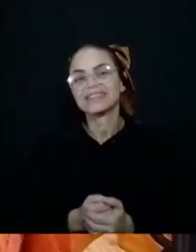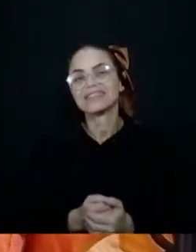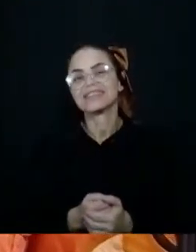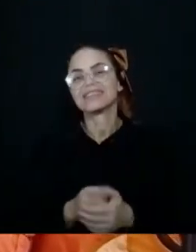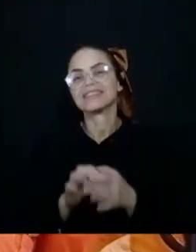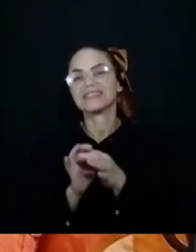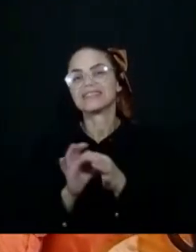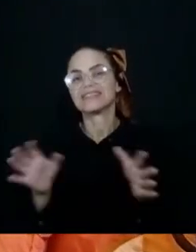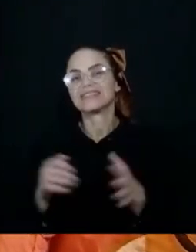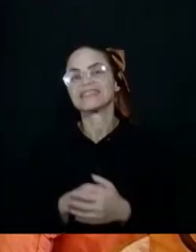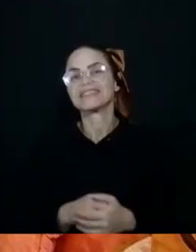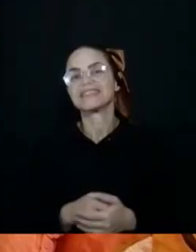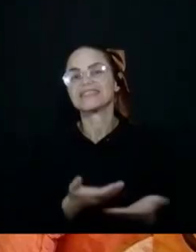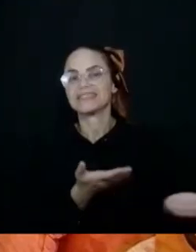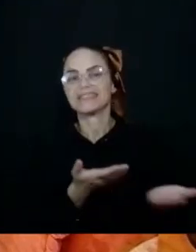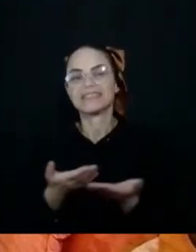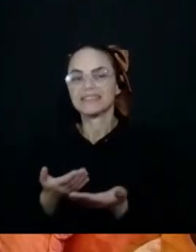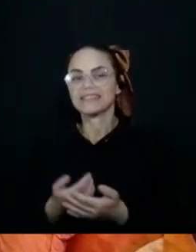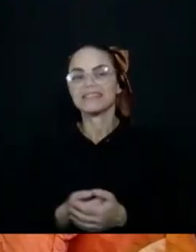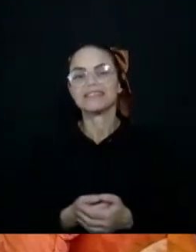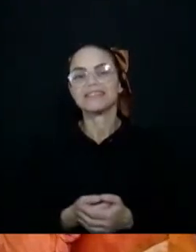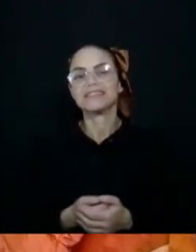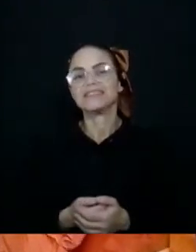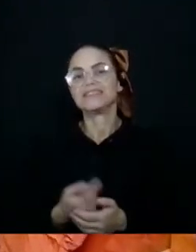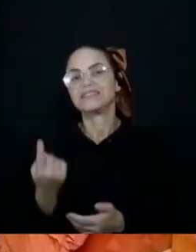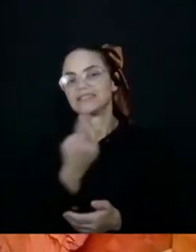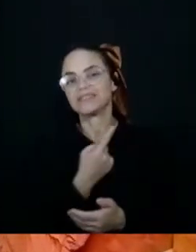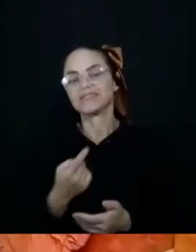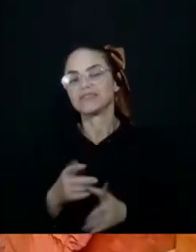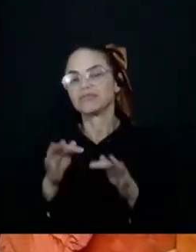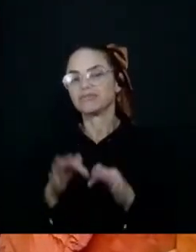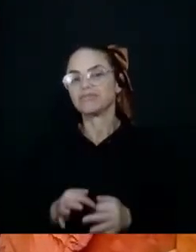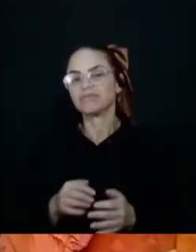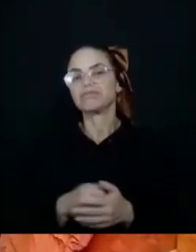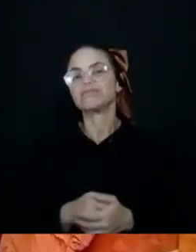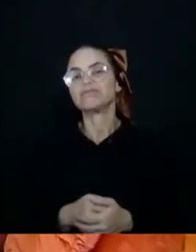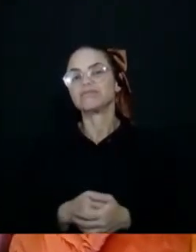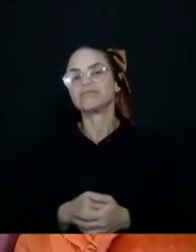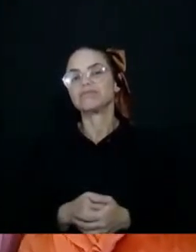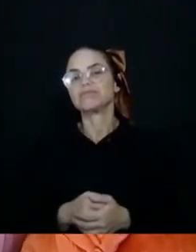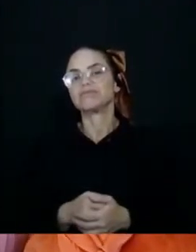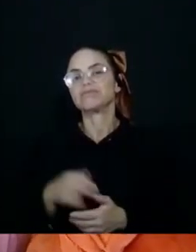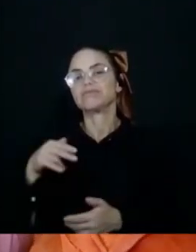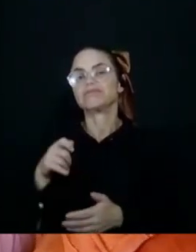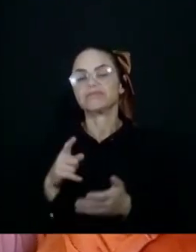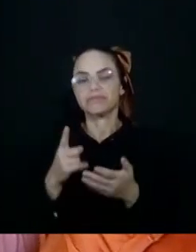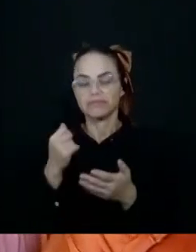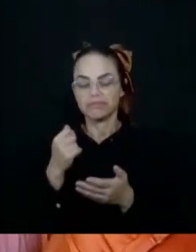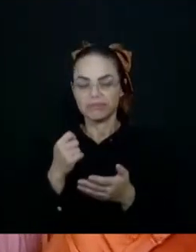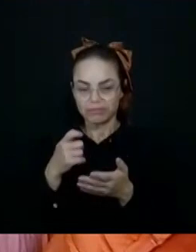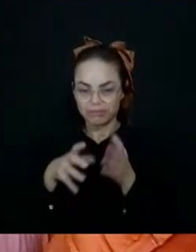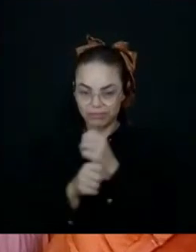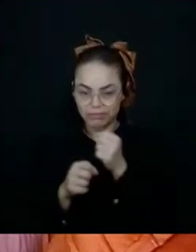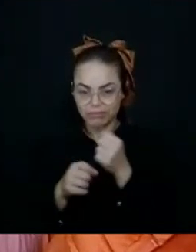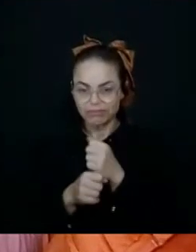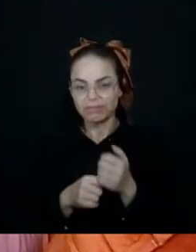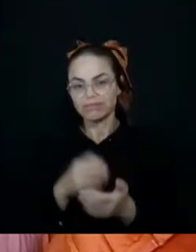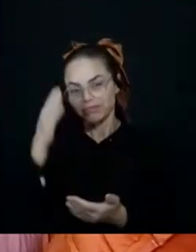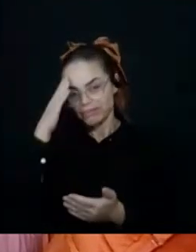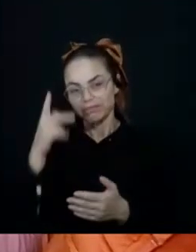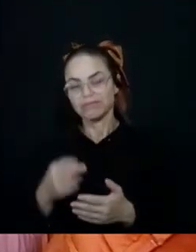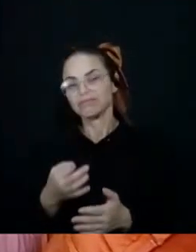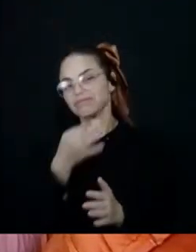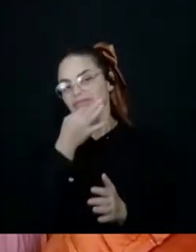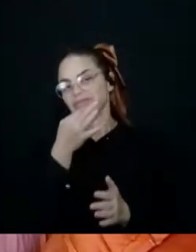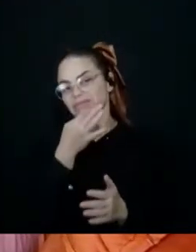nos receber aqui. Nós vamos finalizando por aqui o Na Ponta do Lápis. Você conferiu as principais dicas para não cair na malha fina,